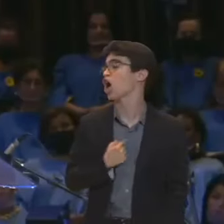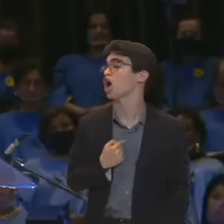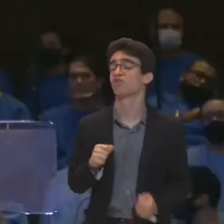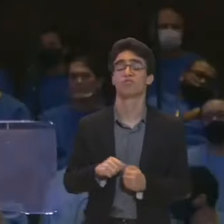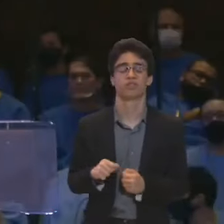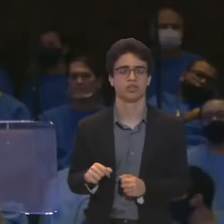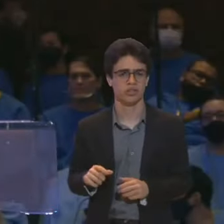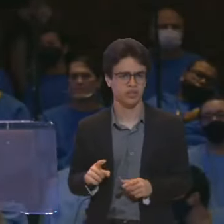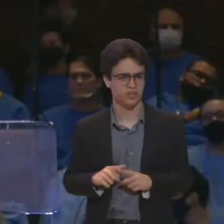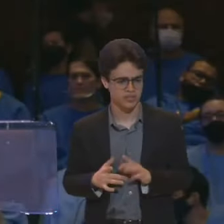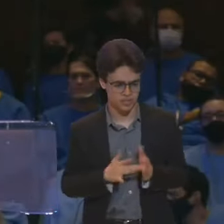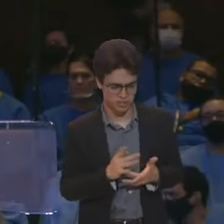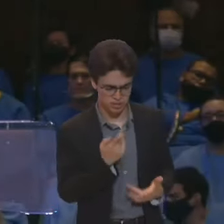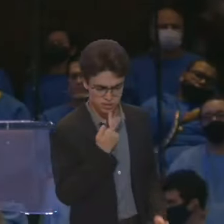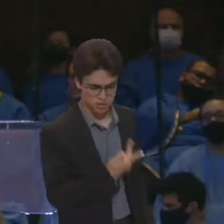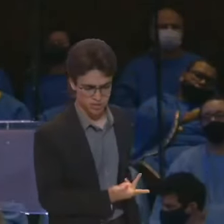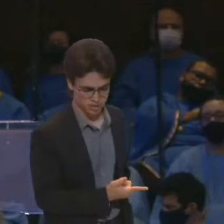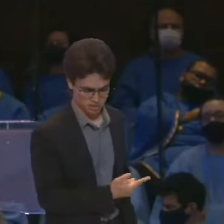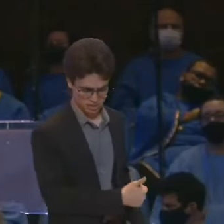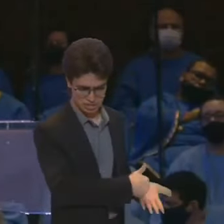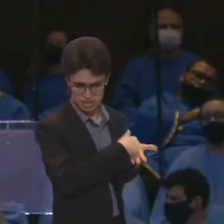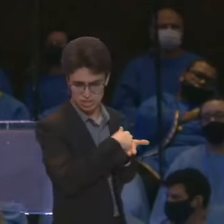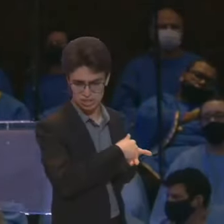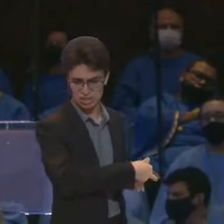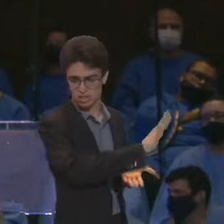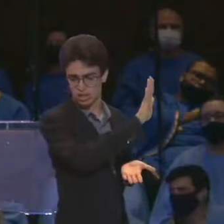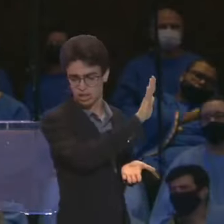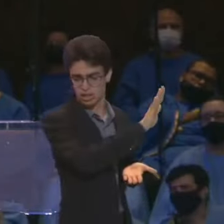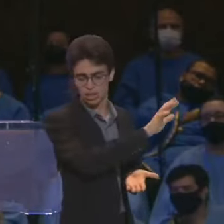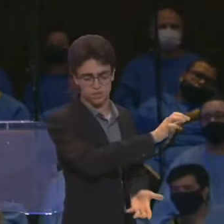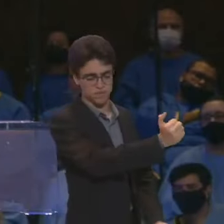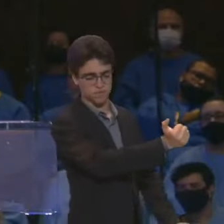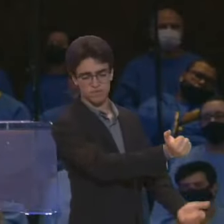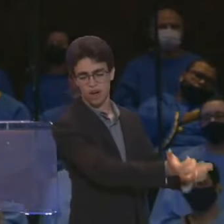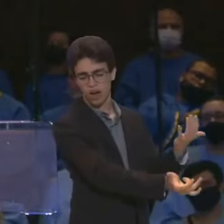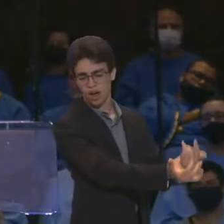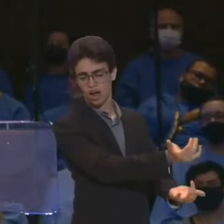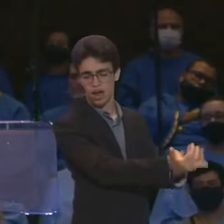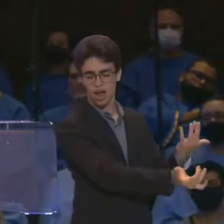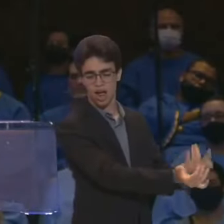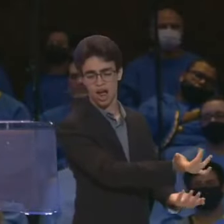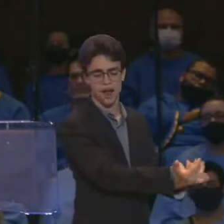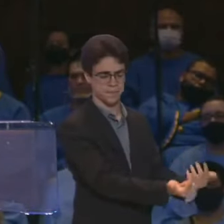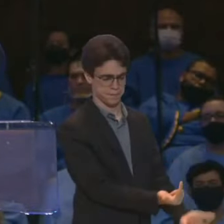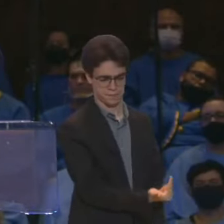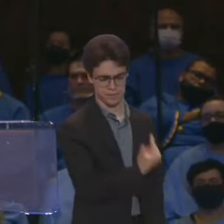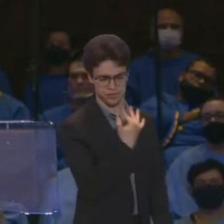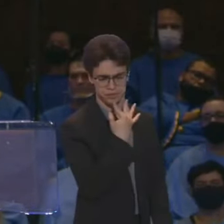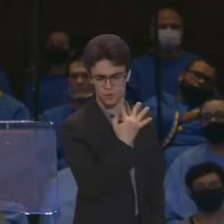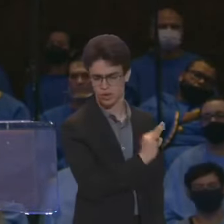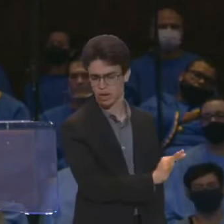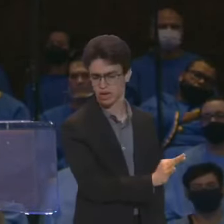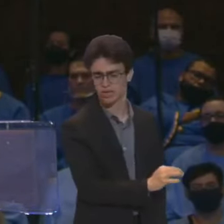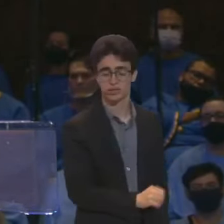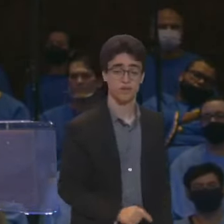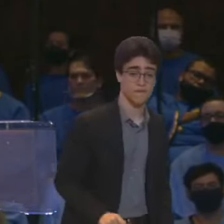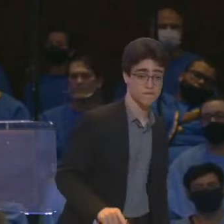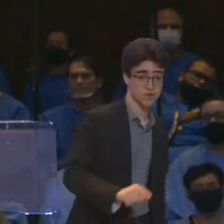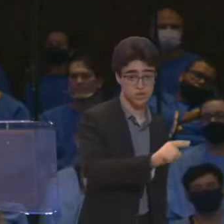eu fiz isso, Jesus vai dizer: apartai-vos de mim para o fogo eterno, não vos conheço.